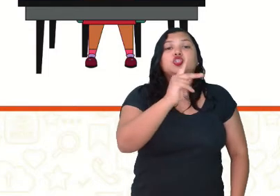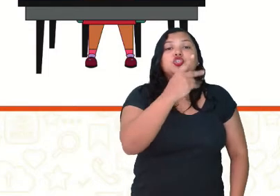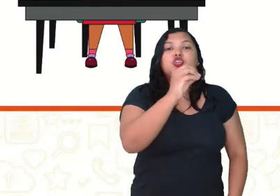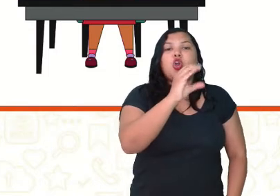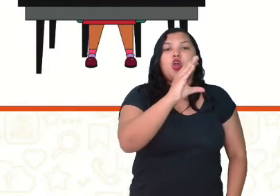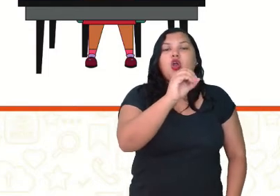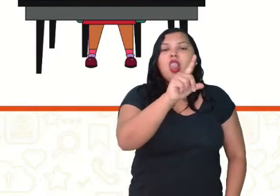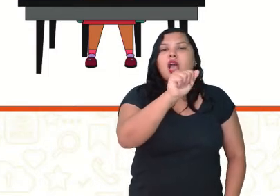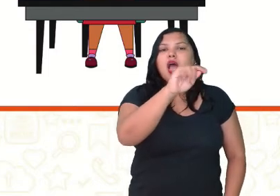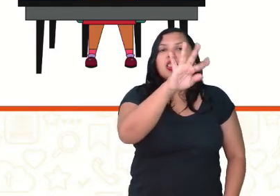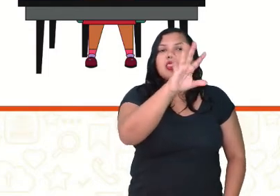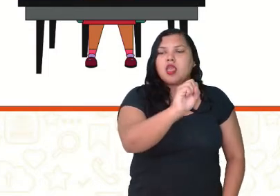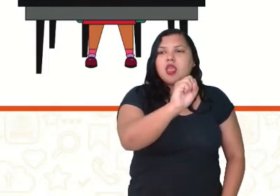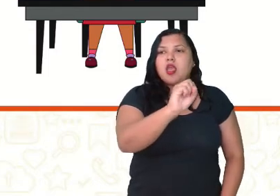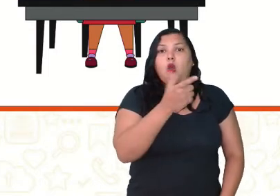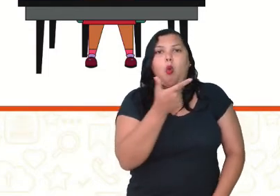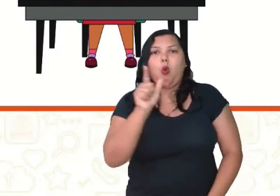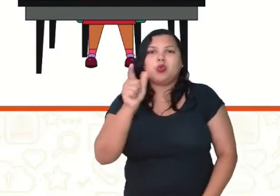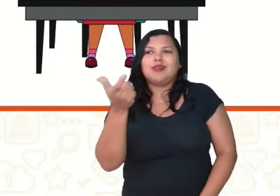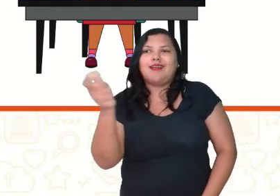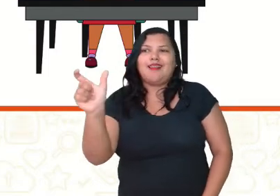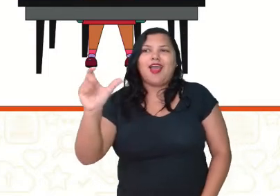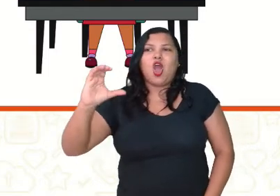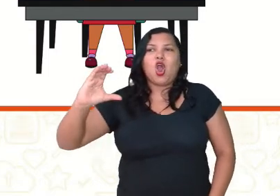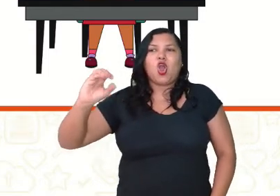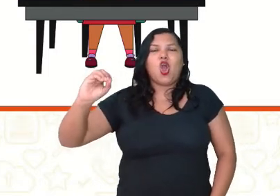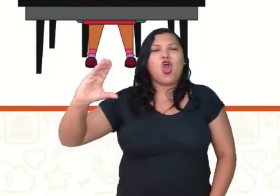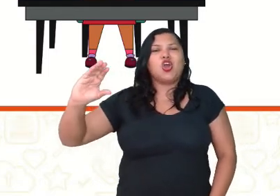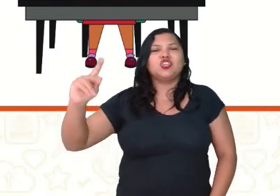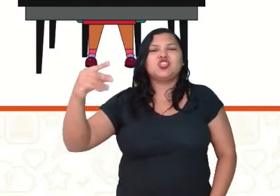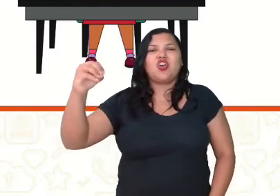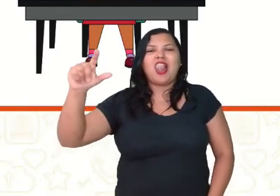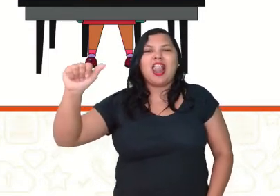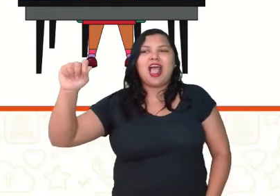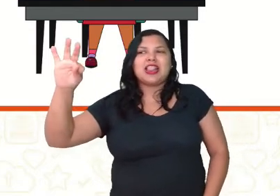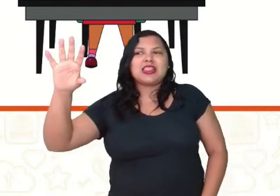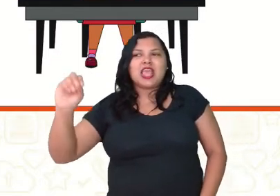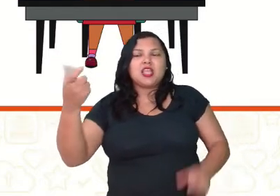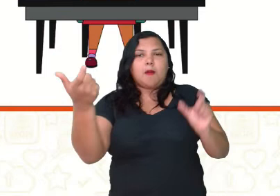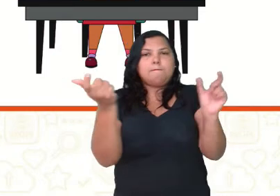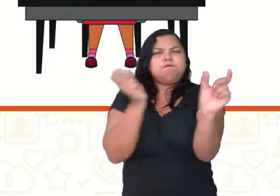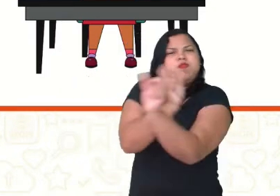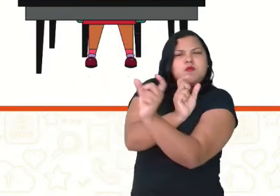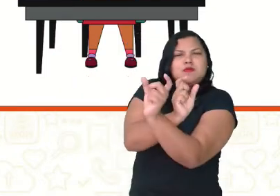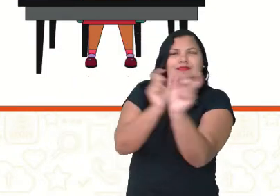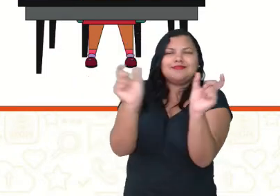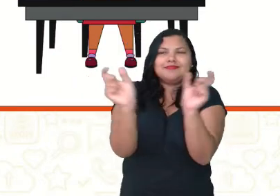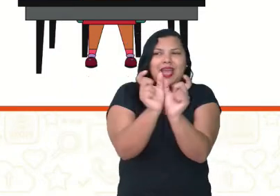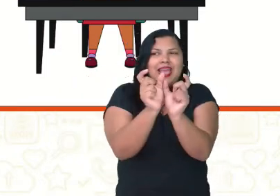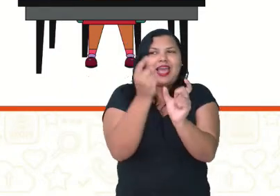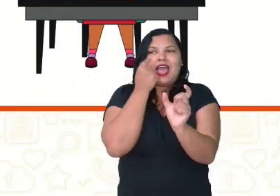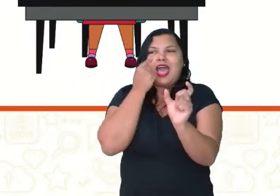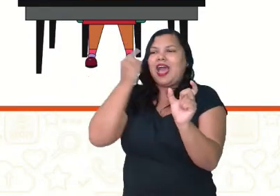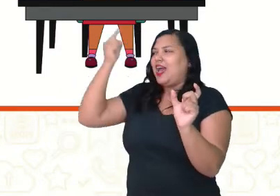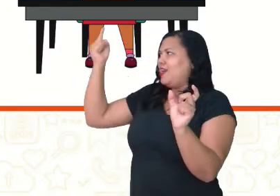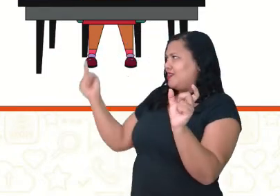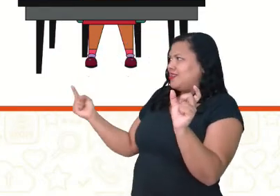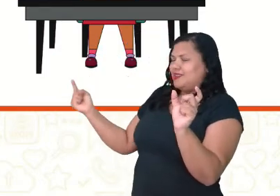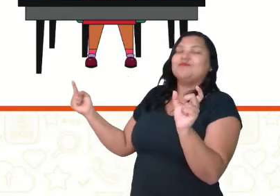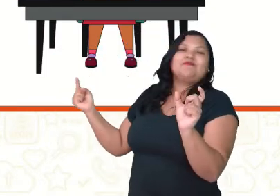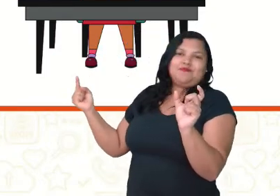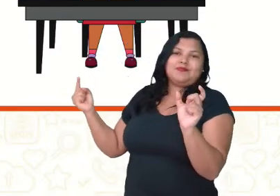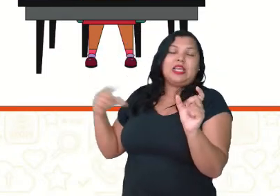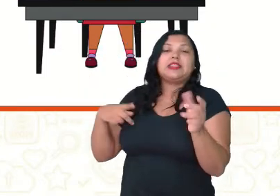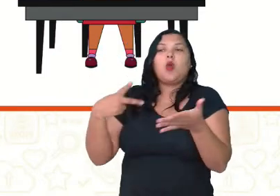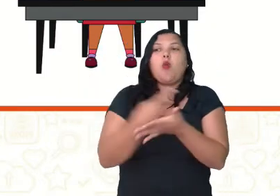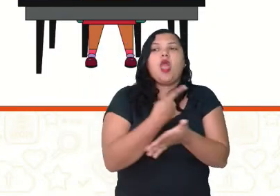cocholate. Acréscimos de letra, estranho por estranho. Percebam que ele acrescentou o i, né? Onde não tem.